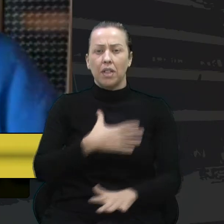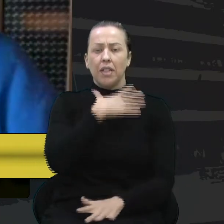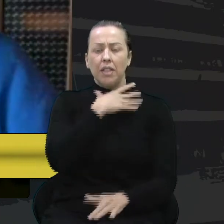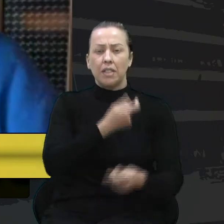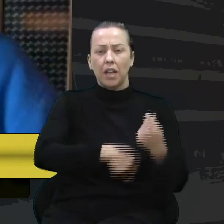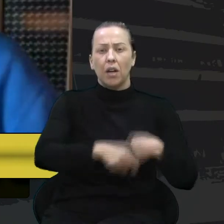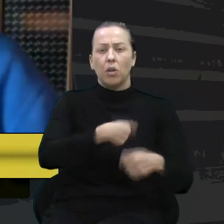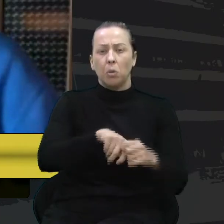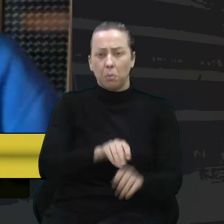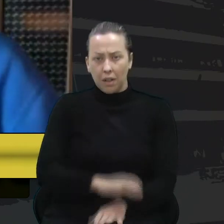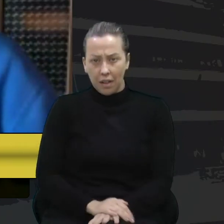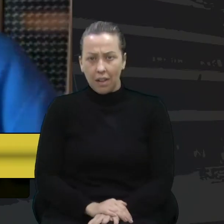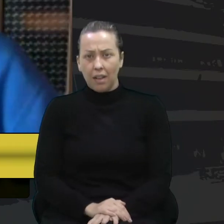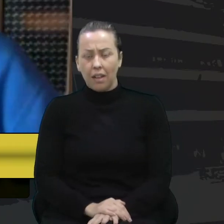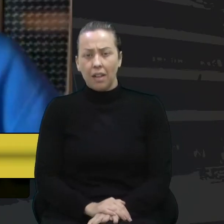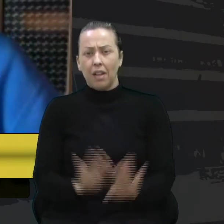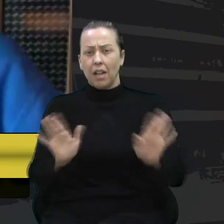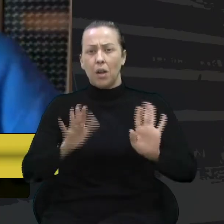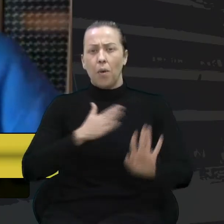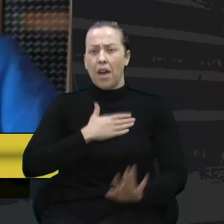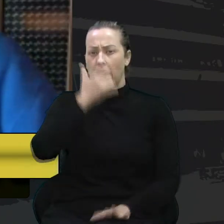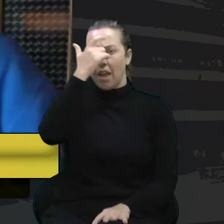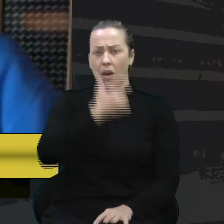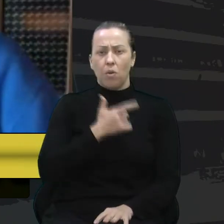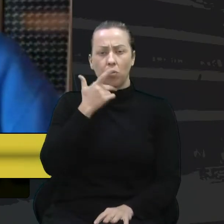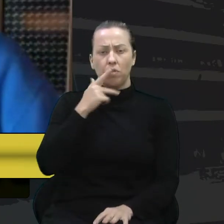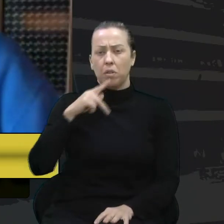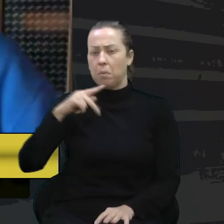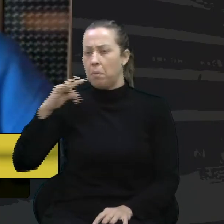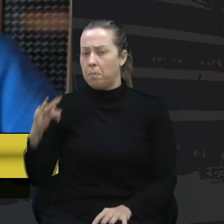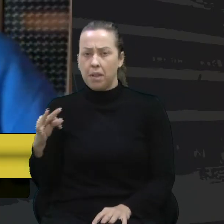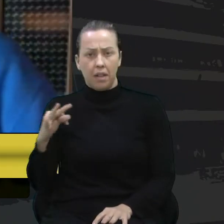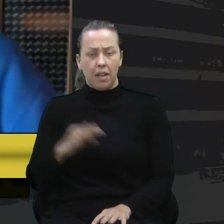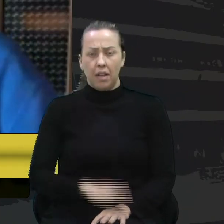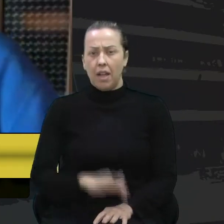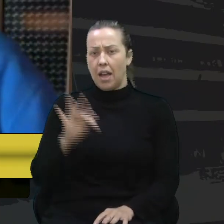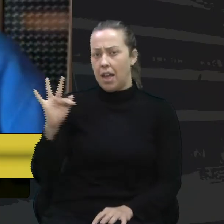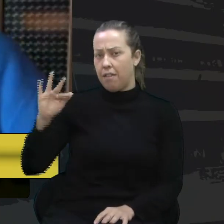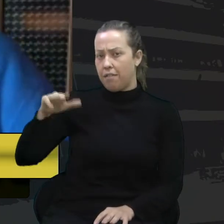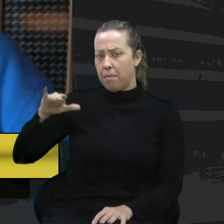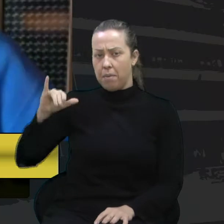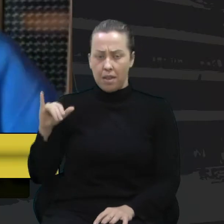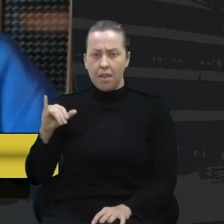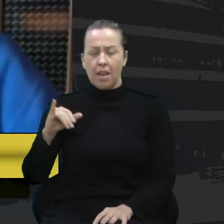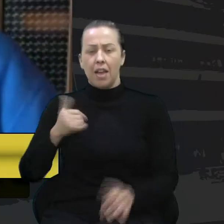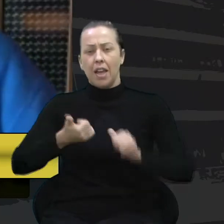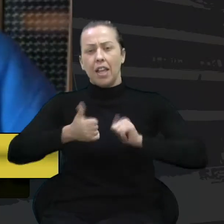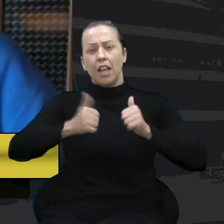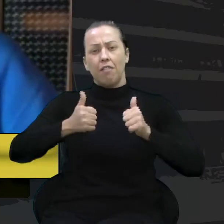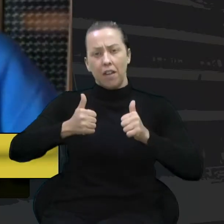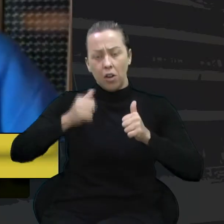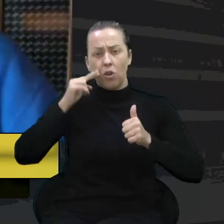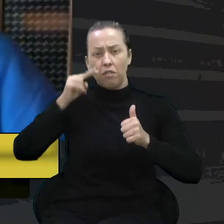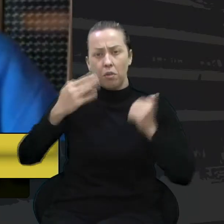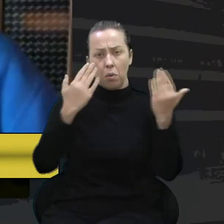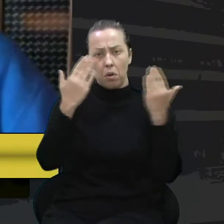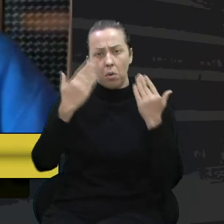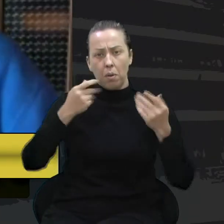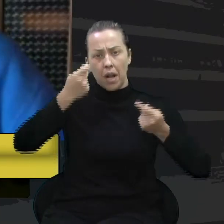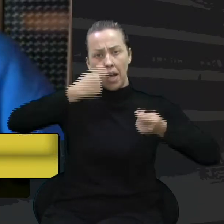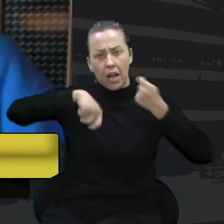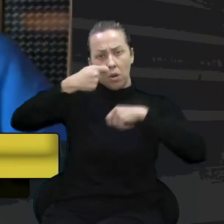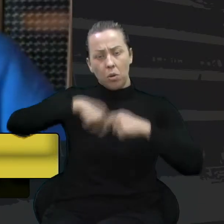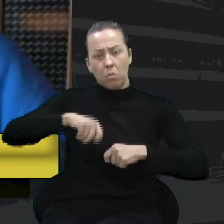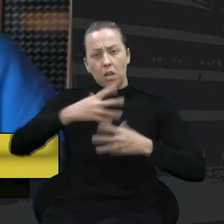econômica. Então, não sou eu que estou dizendo, não é o PT, é o FMI, né, e que avaliou aí, comparou as economias de